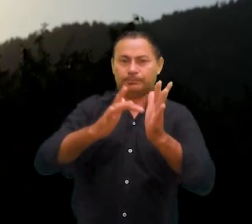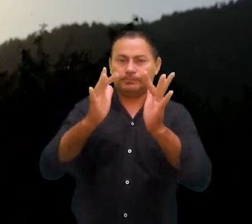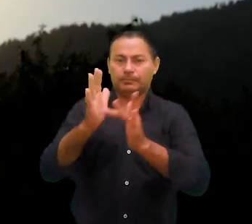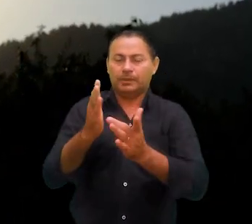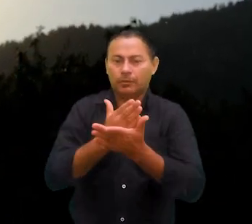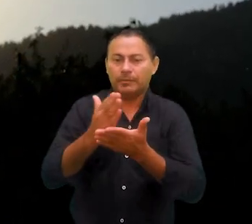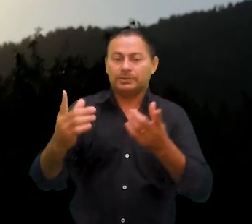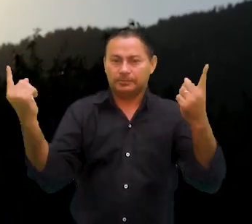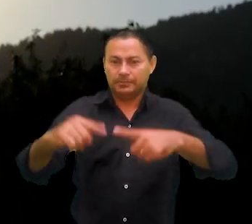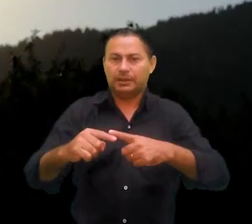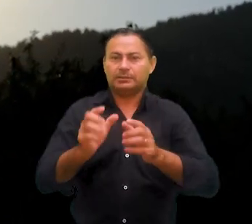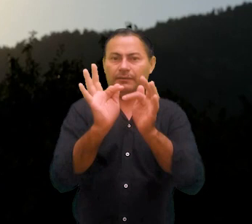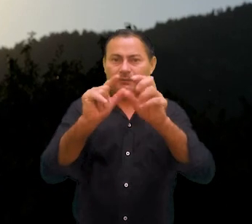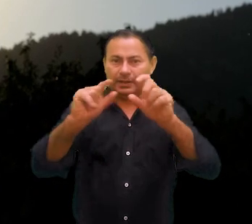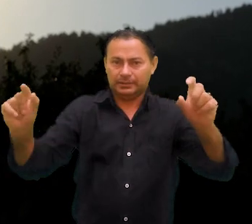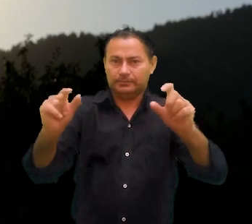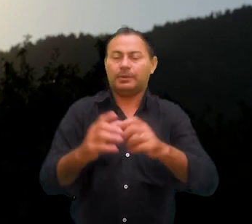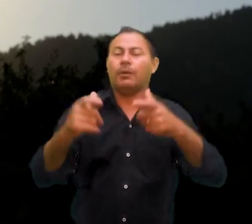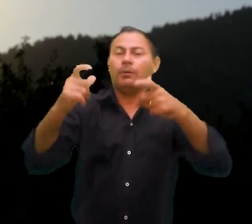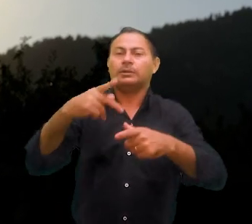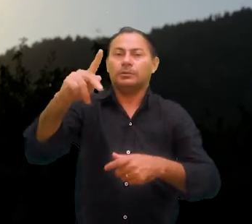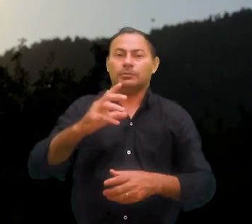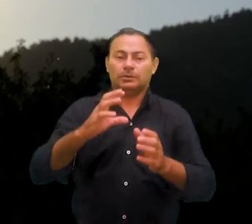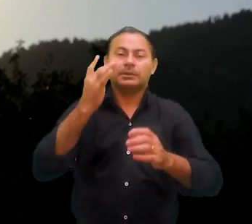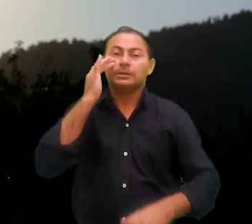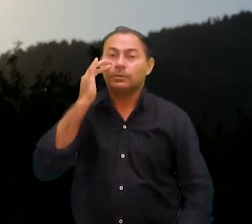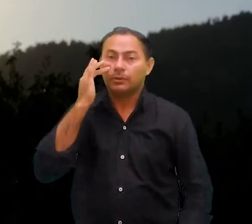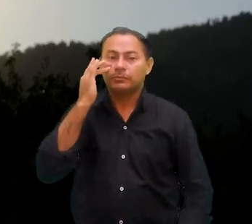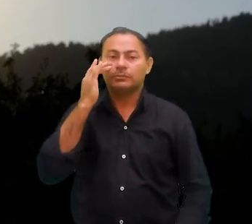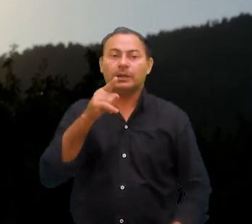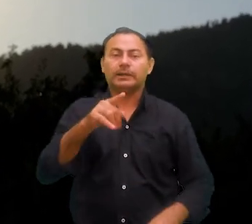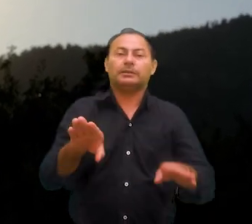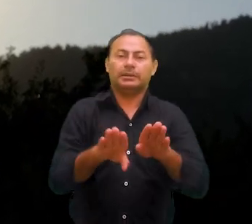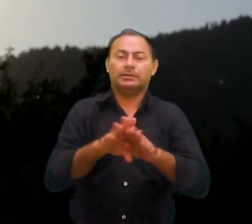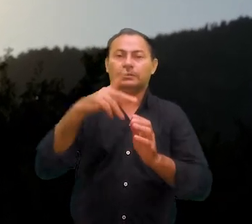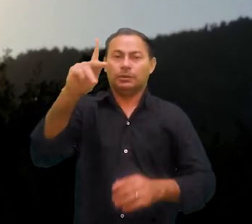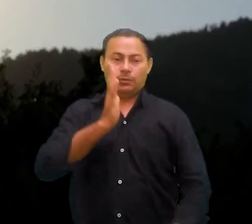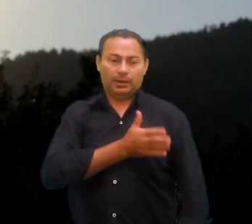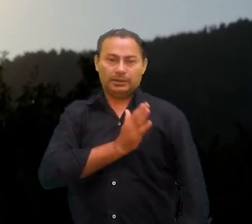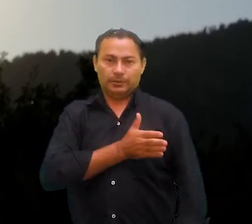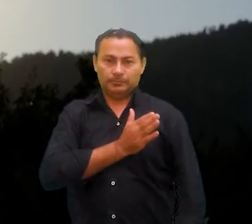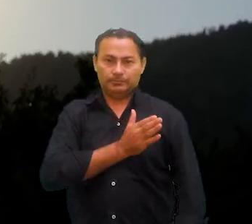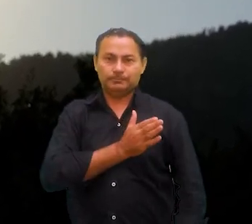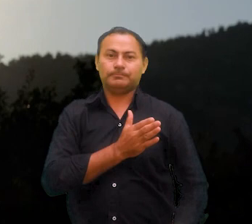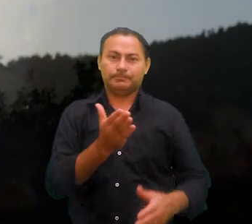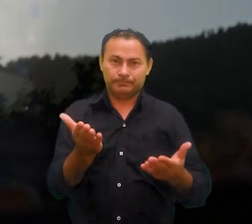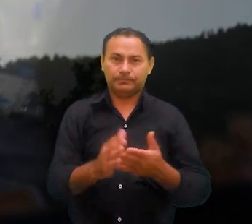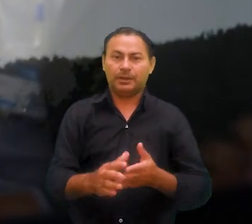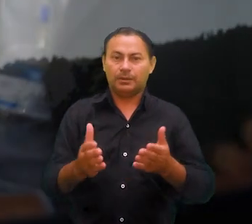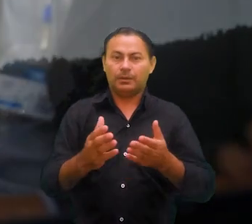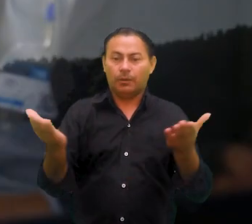espirituais. Jesus começa nos desafiando com esta frase: onde estiver o seu tesouro, aí também estará o seu